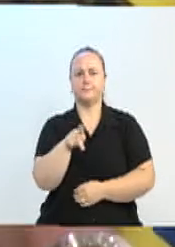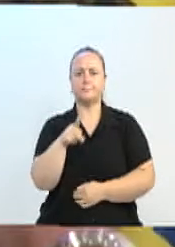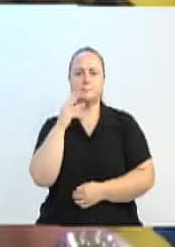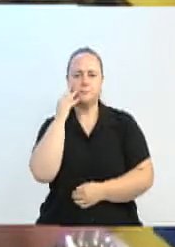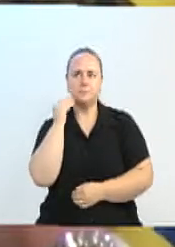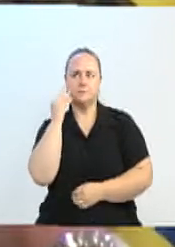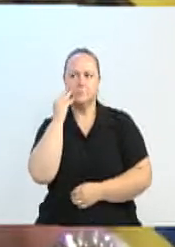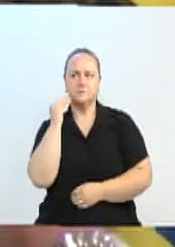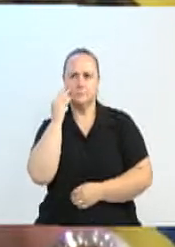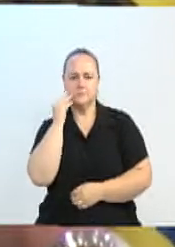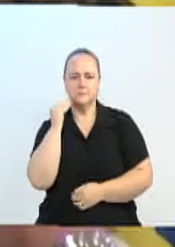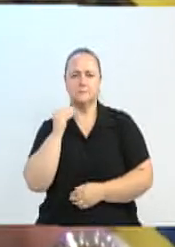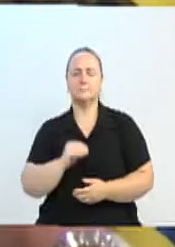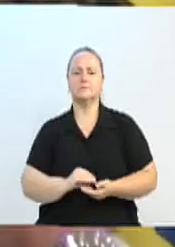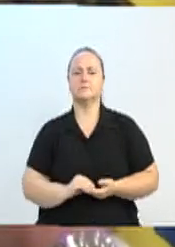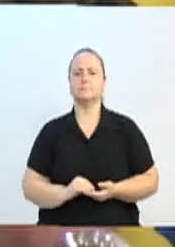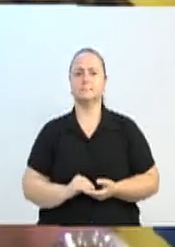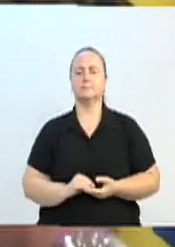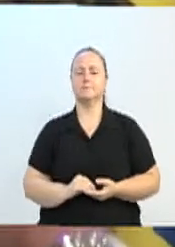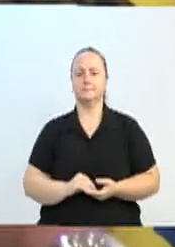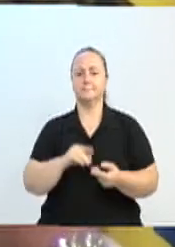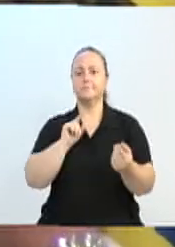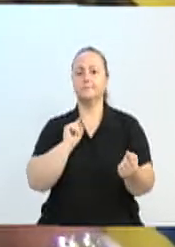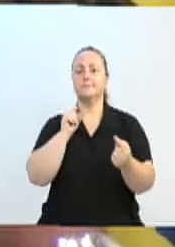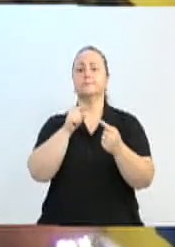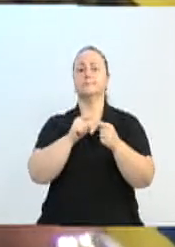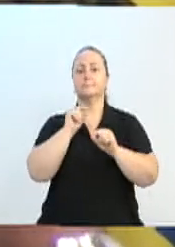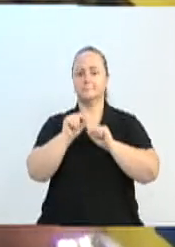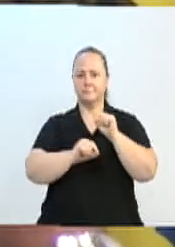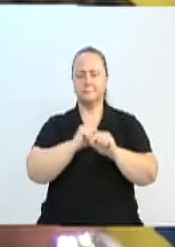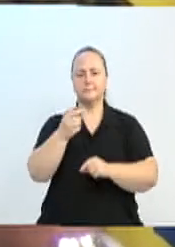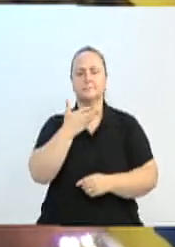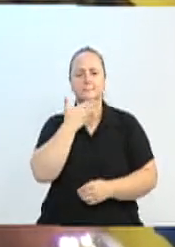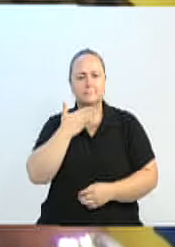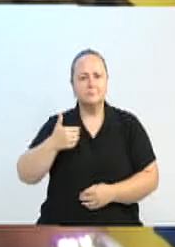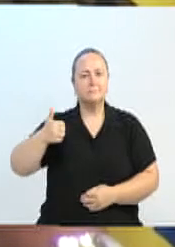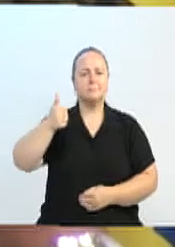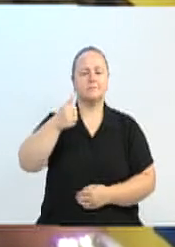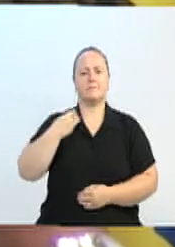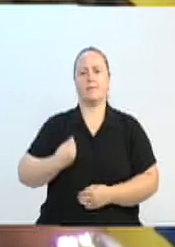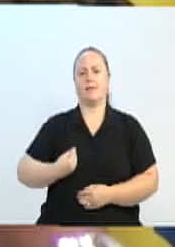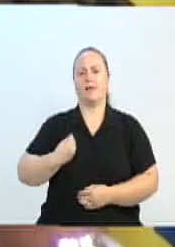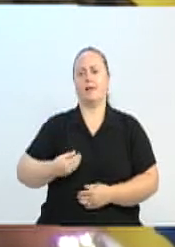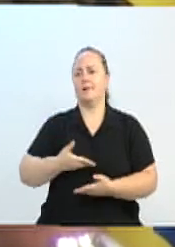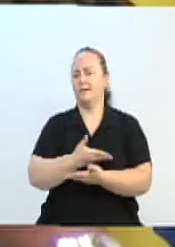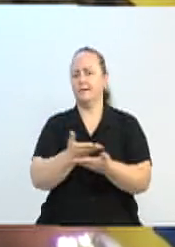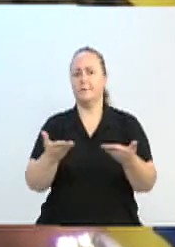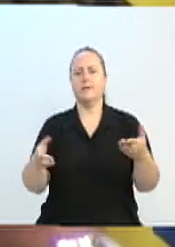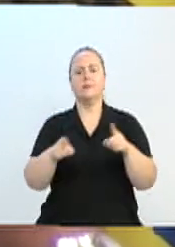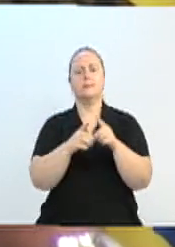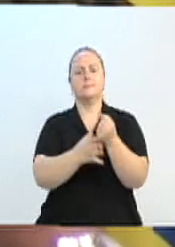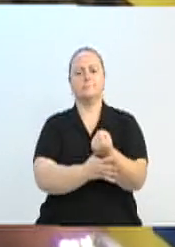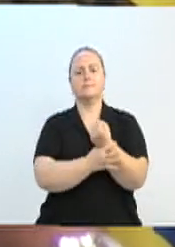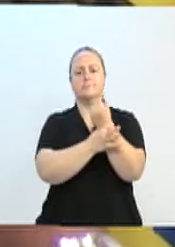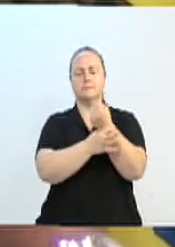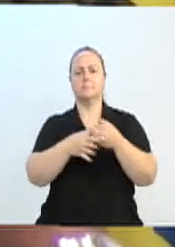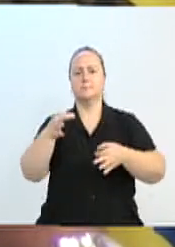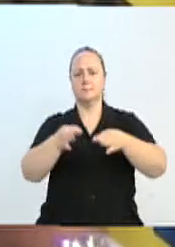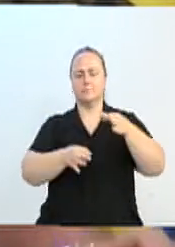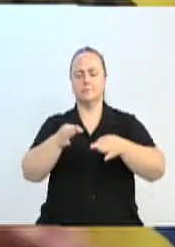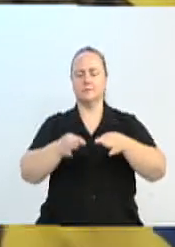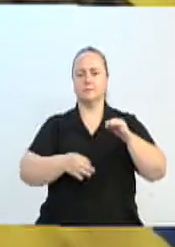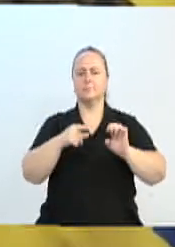Gilson o objetivo de facilitar a vida do cidadão e gerar maior segurança jurídica ao